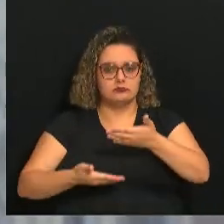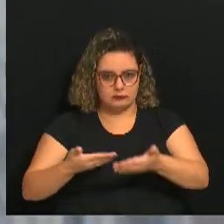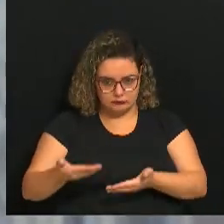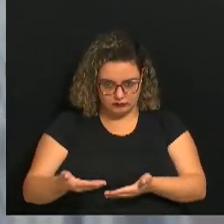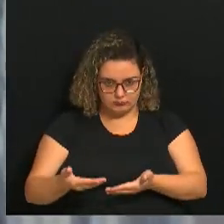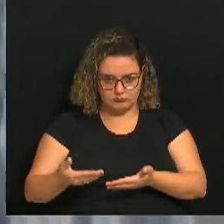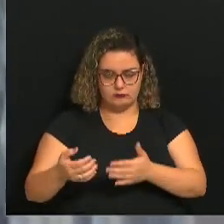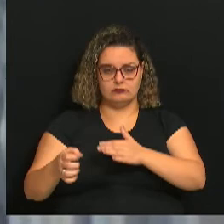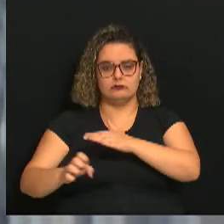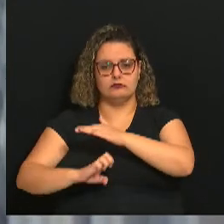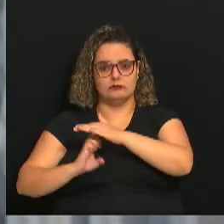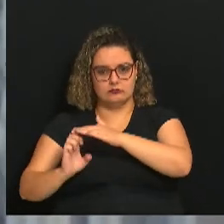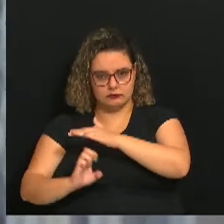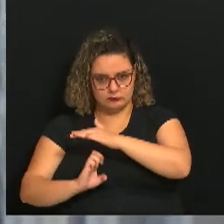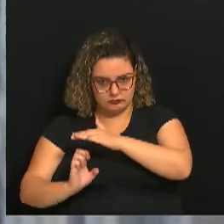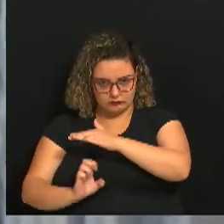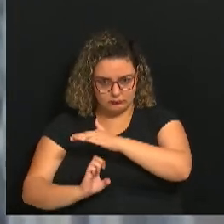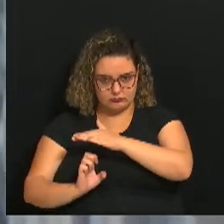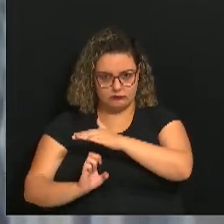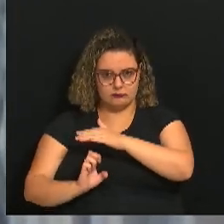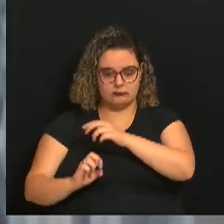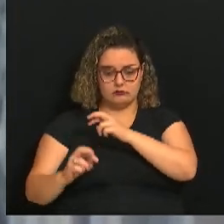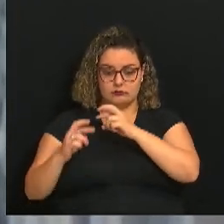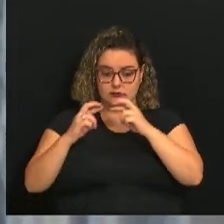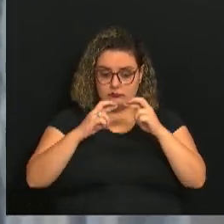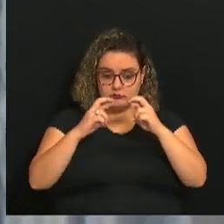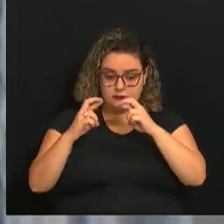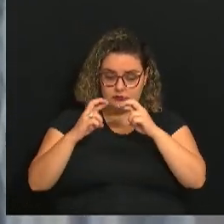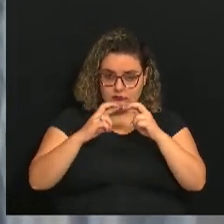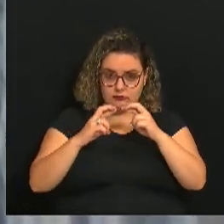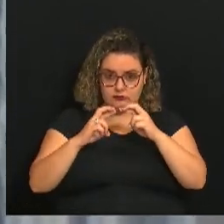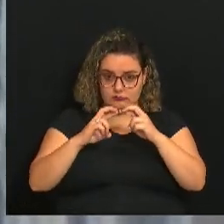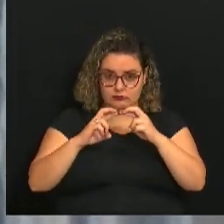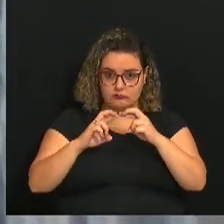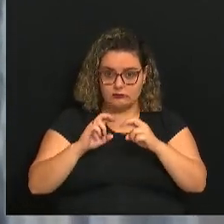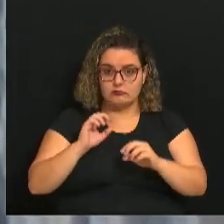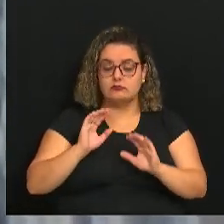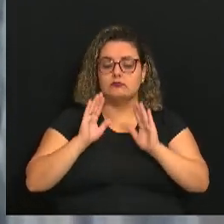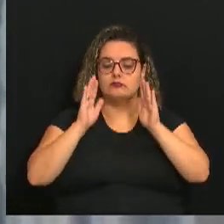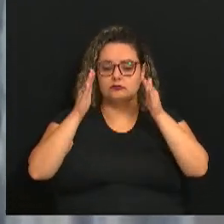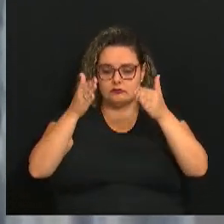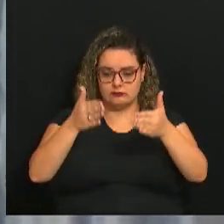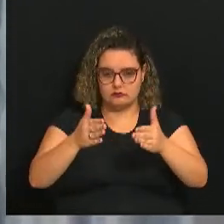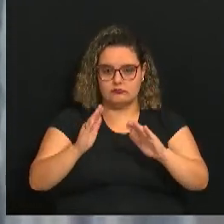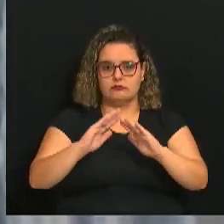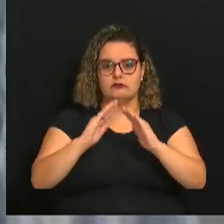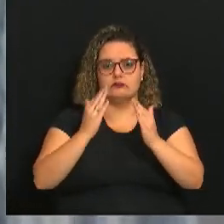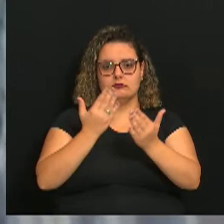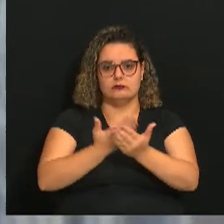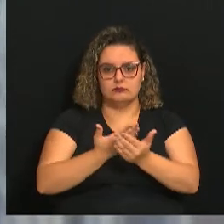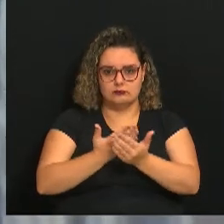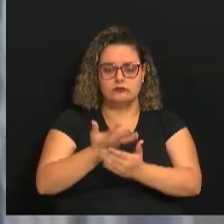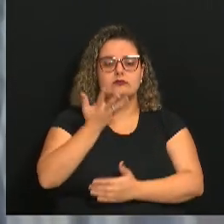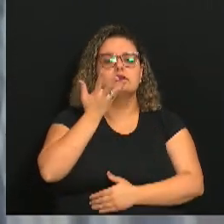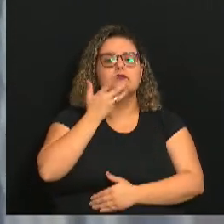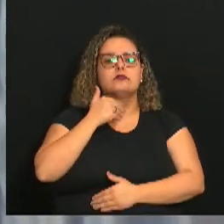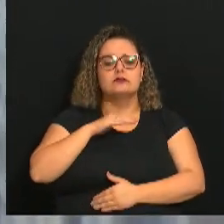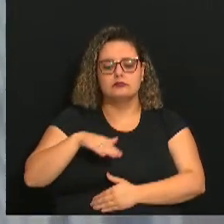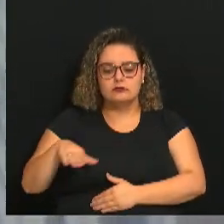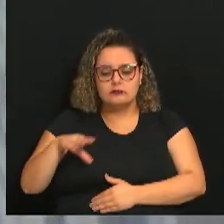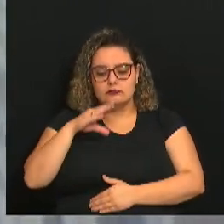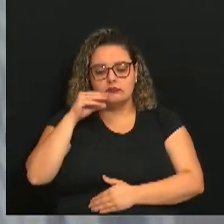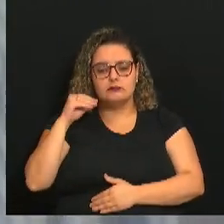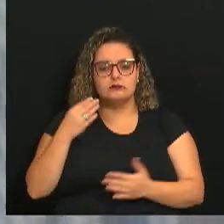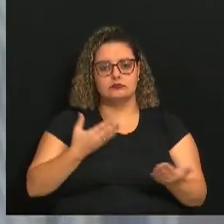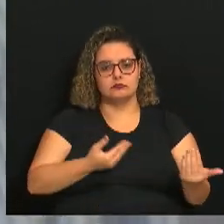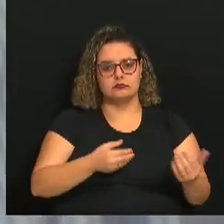por essas empresas do ponto de vista da finalidade que é a educação das crianças, dos adolescentes no nosso